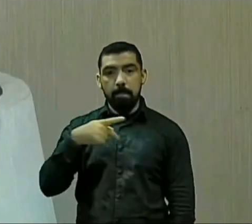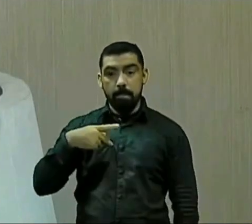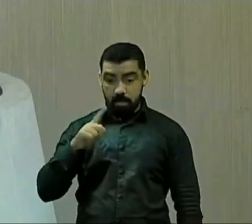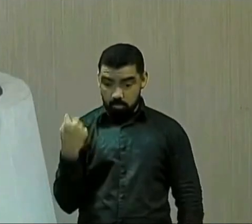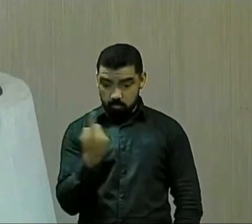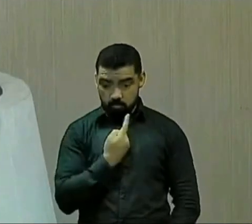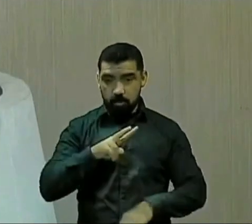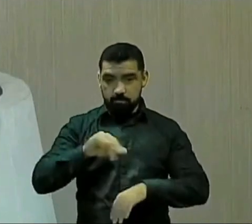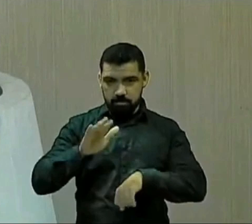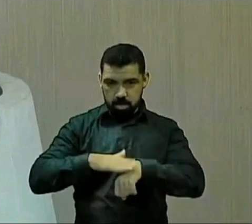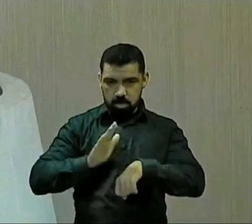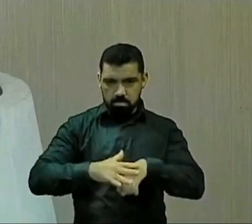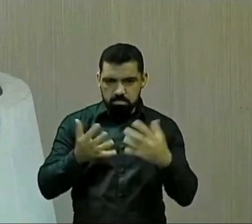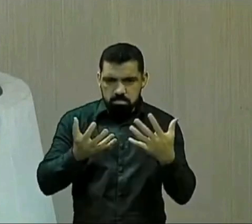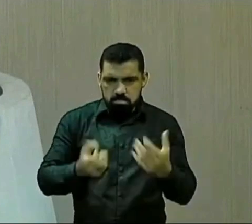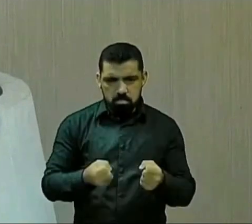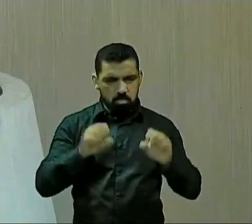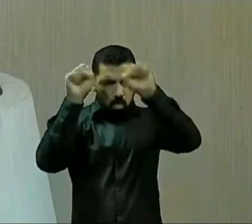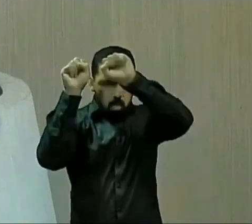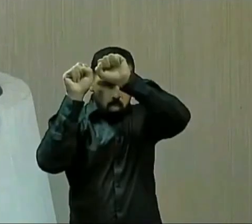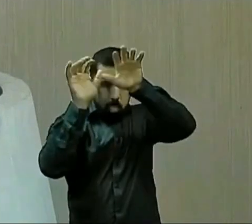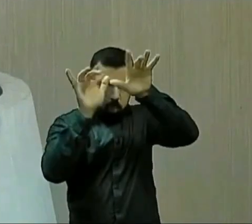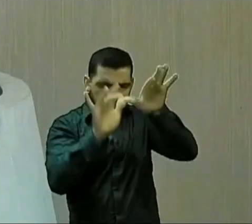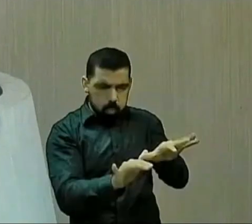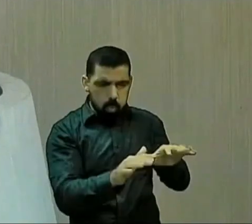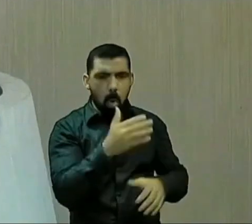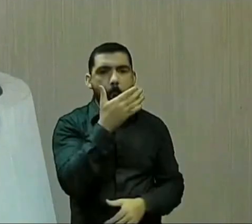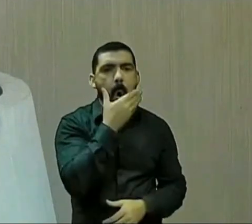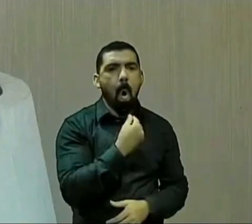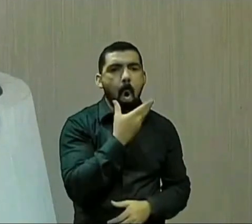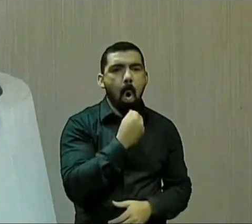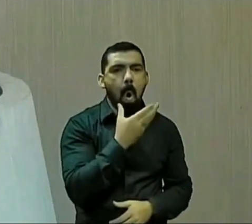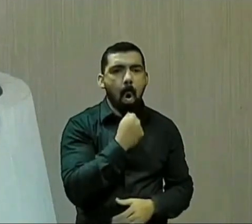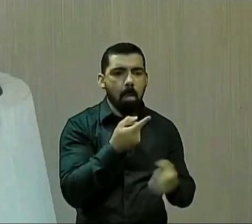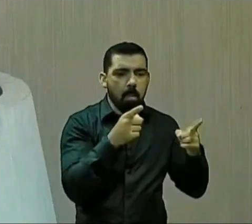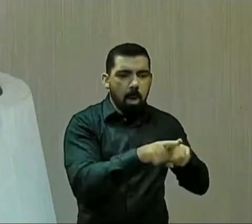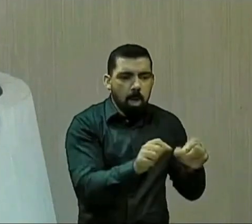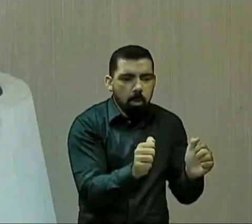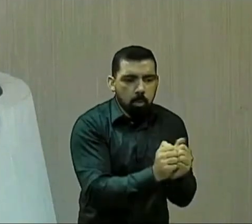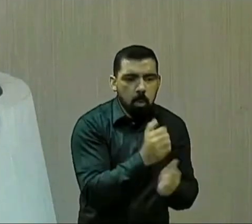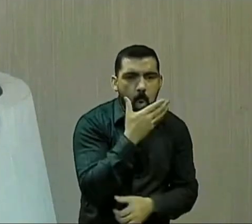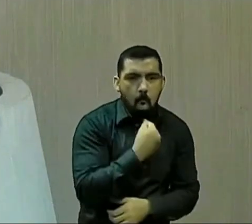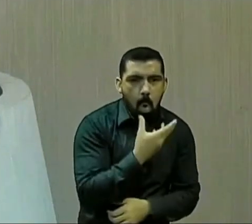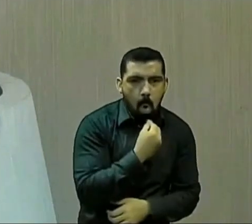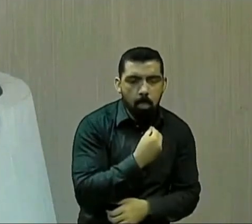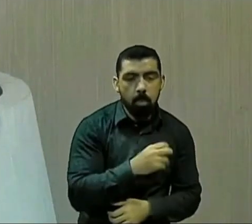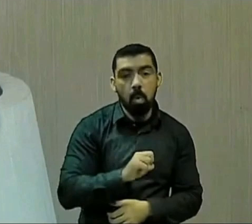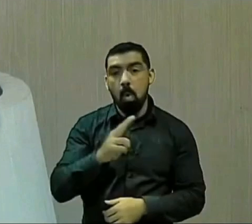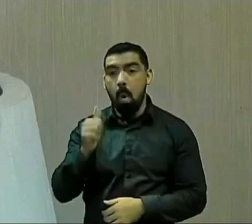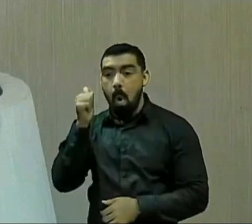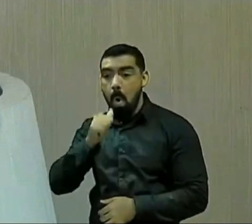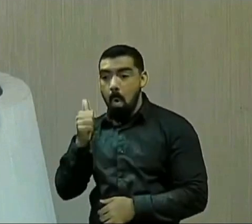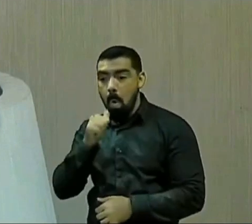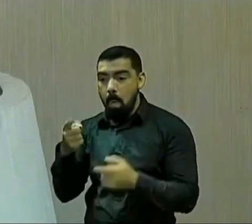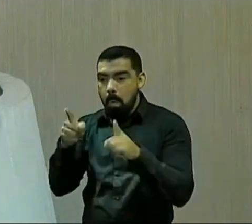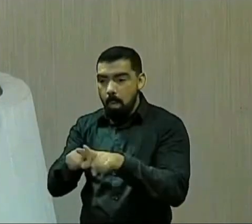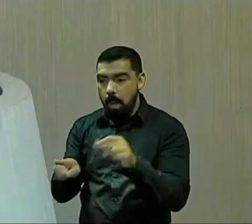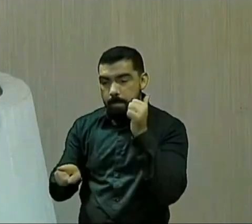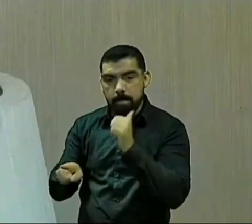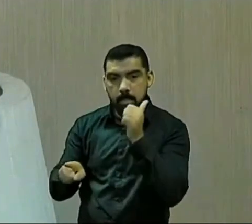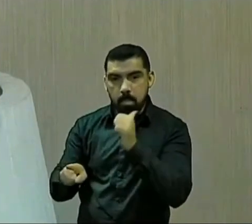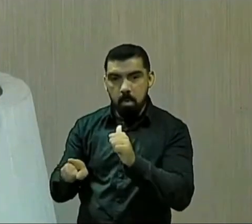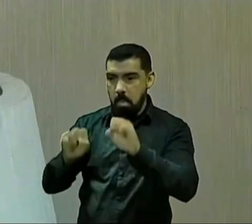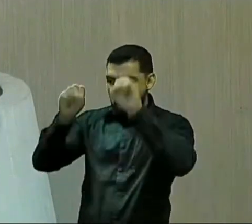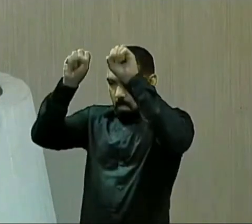nosso vai conceder a bênção para um homem que se deita com outro homem, uma mulher que se deita com outra mulher. Esta